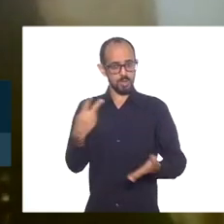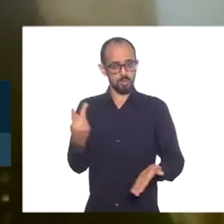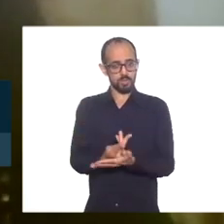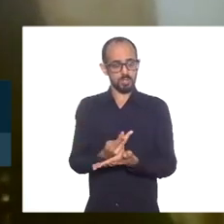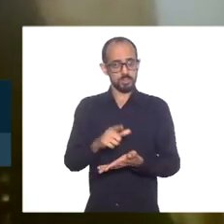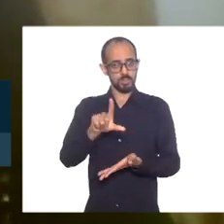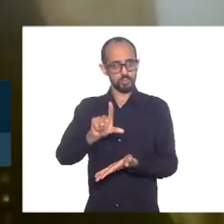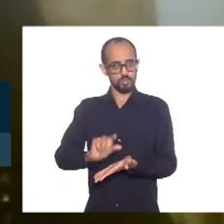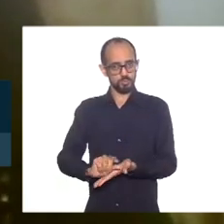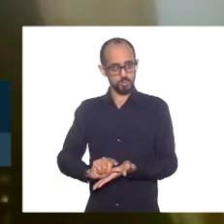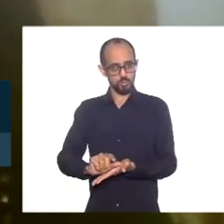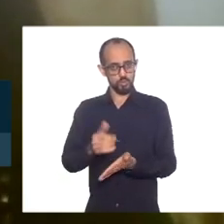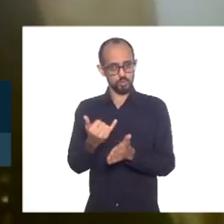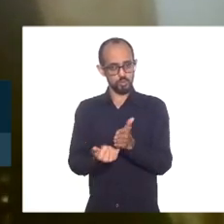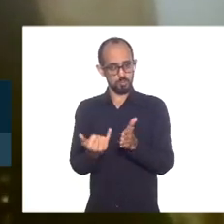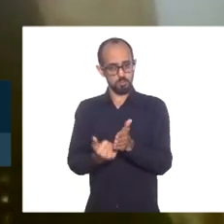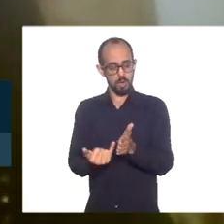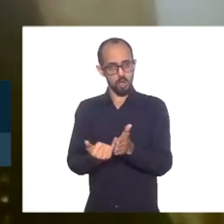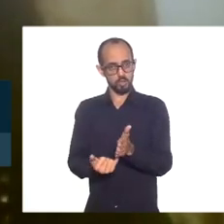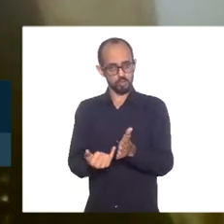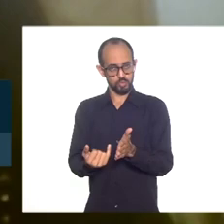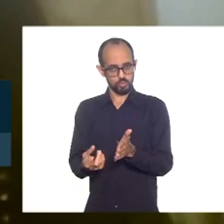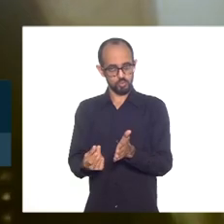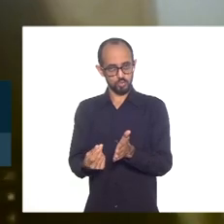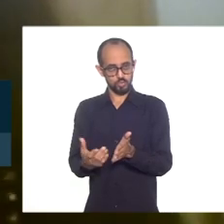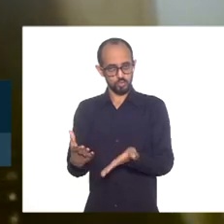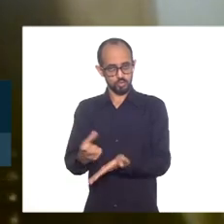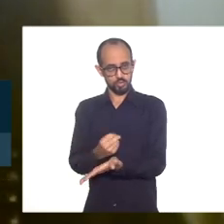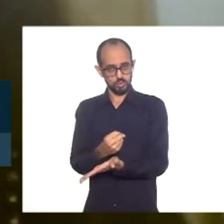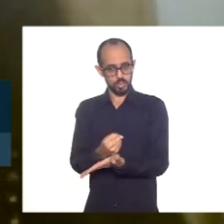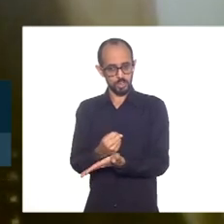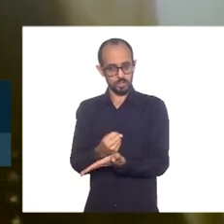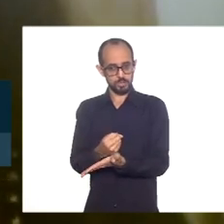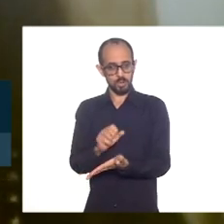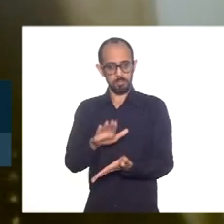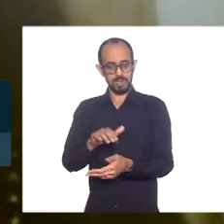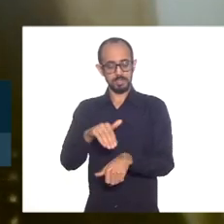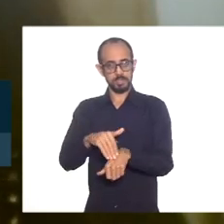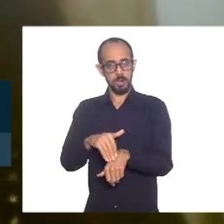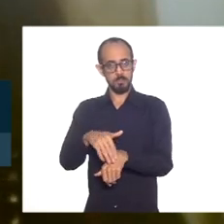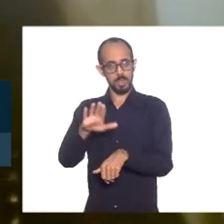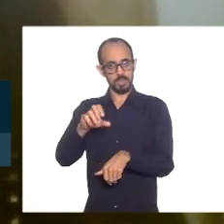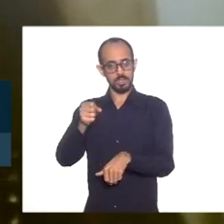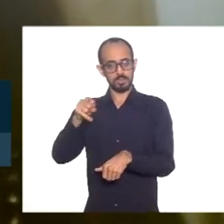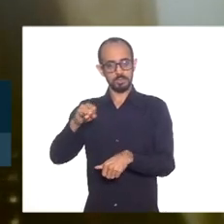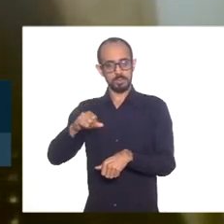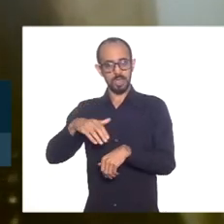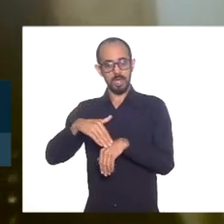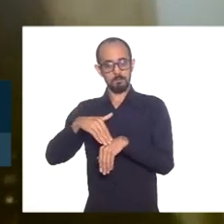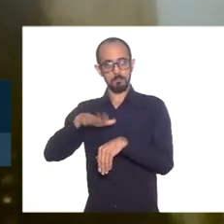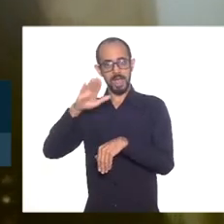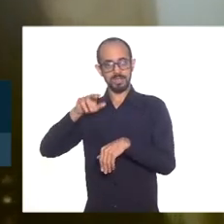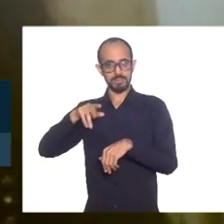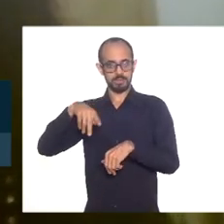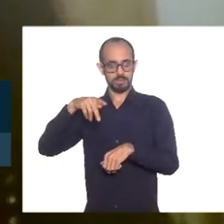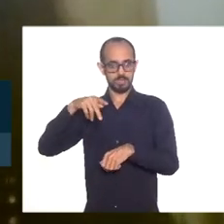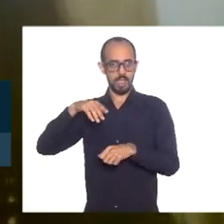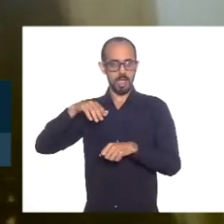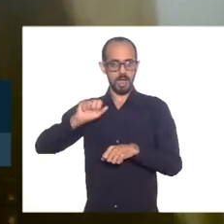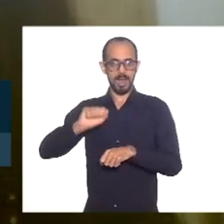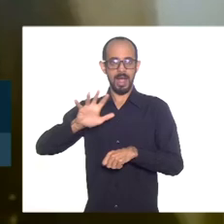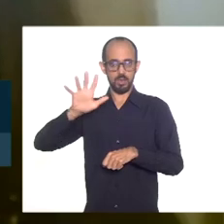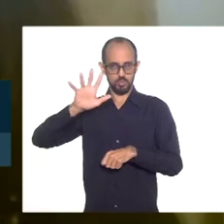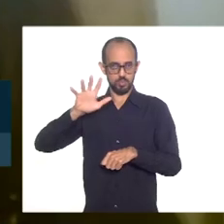abaixam o tributo quando o petróleo está baixo, mas eles aumentam o tributo quando o petróleo está alto, e aqui a gente não tem essa